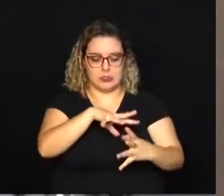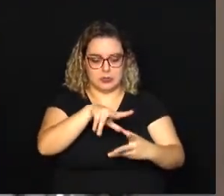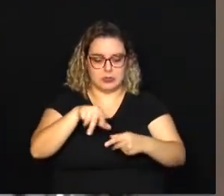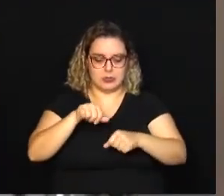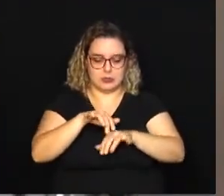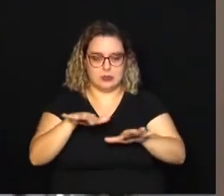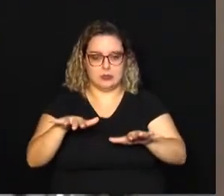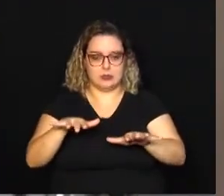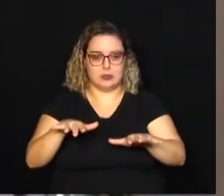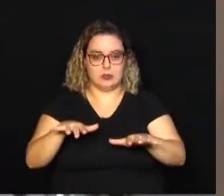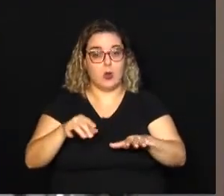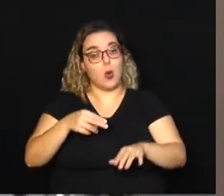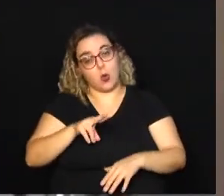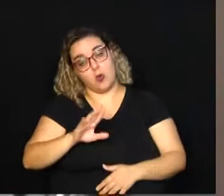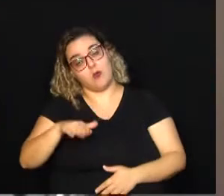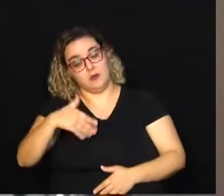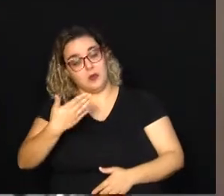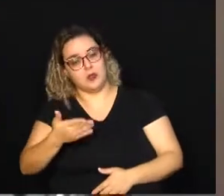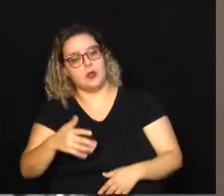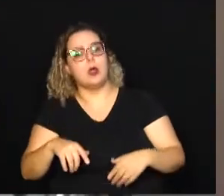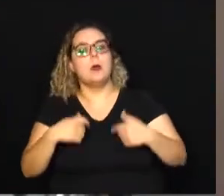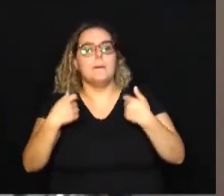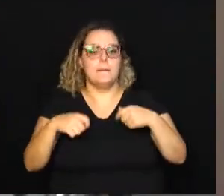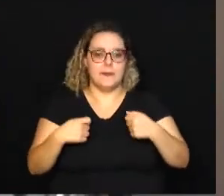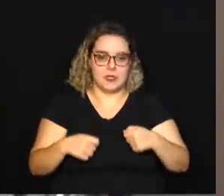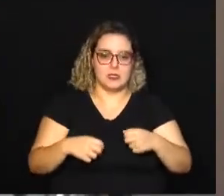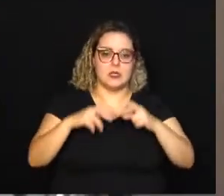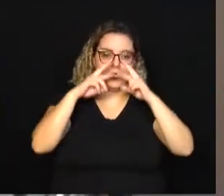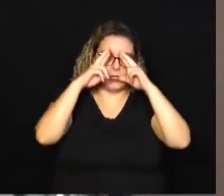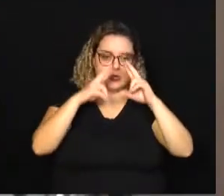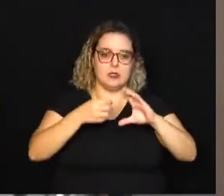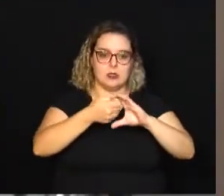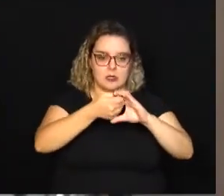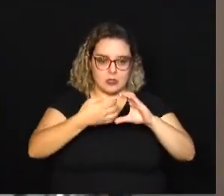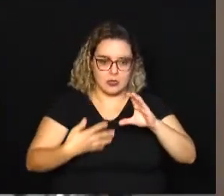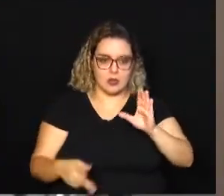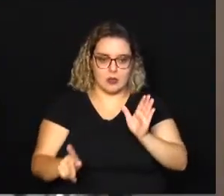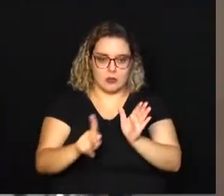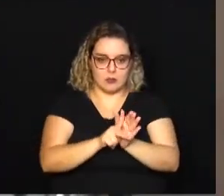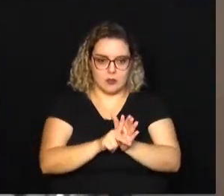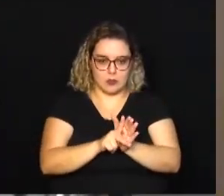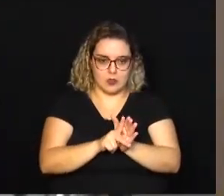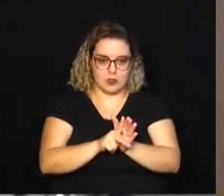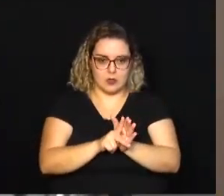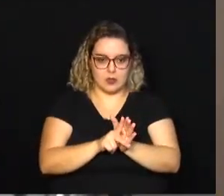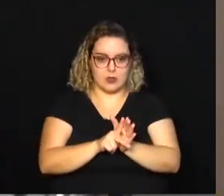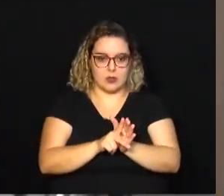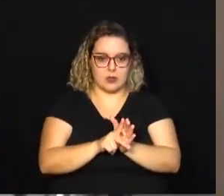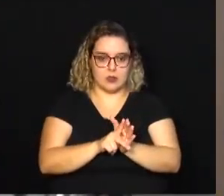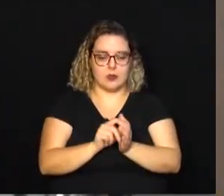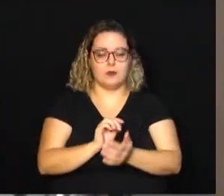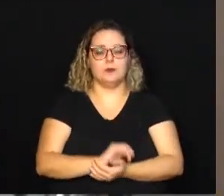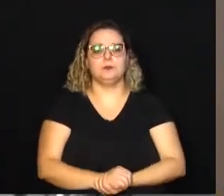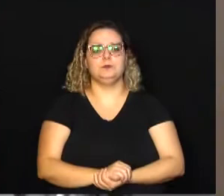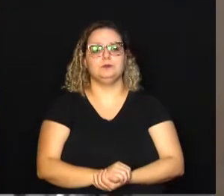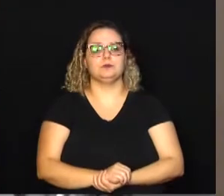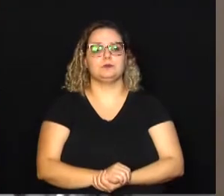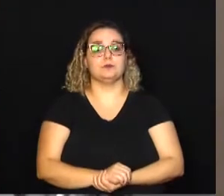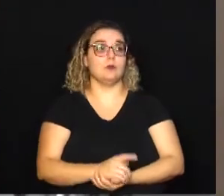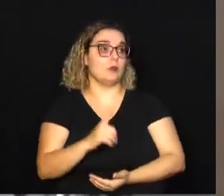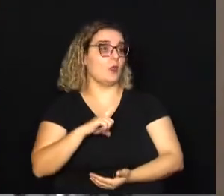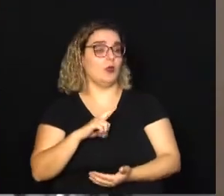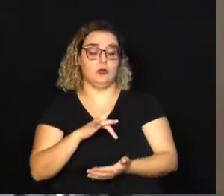que ter respeitadas as suas características próprias. Não adianta você ter um tablet